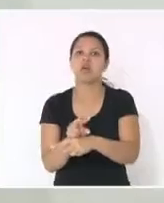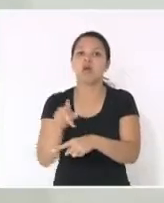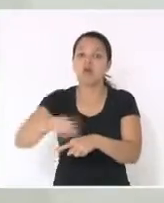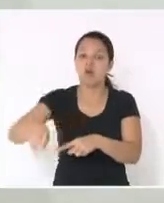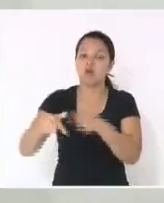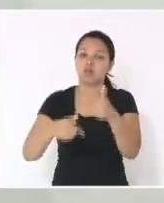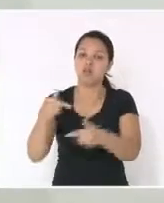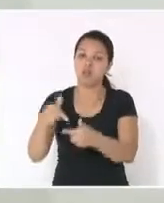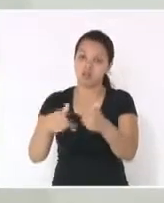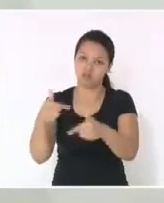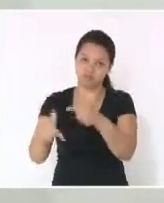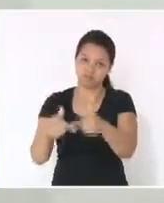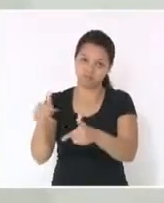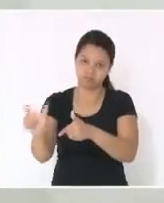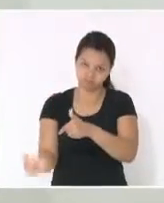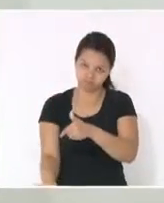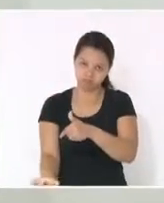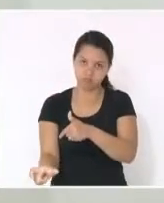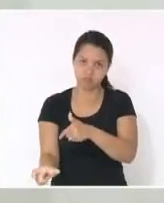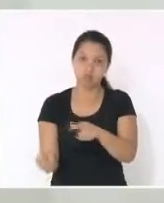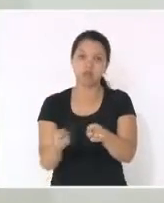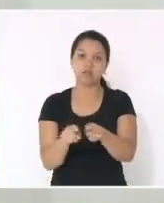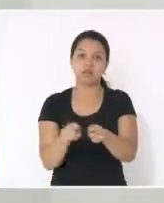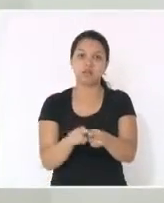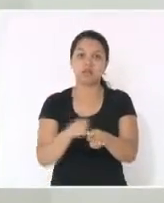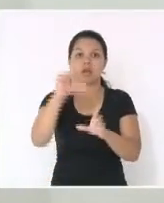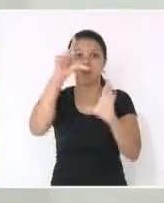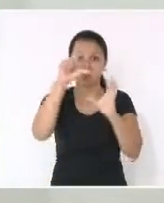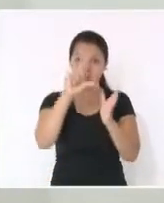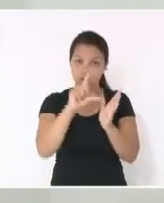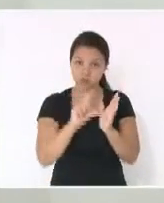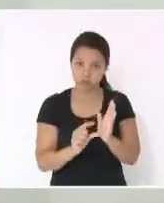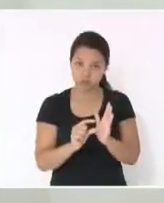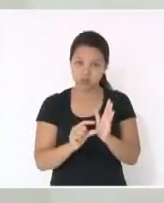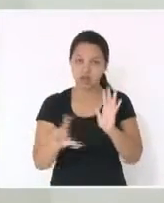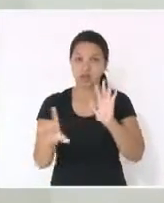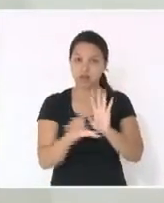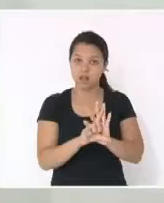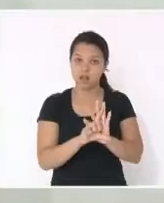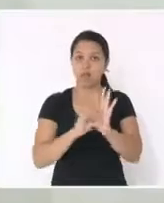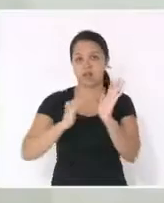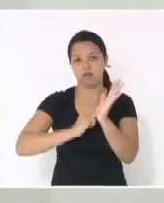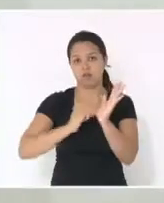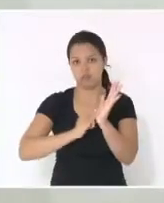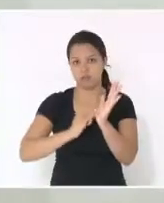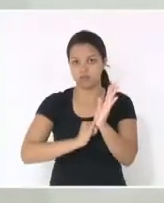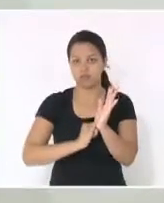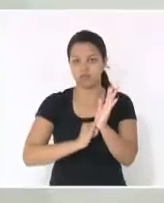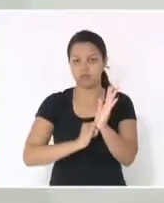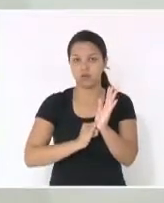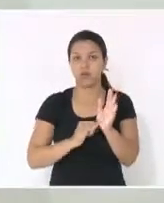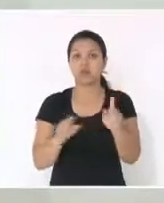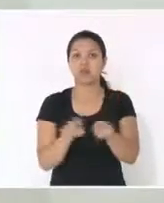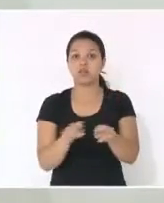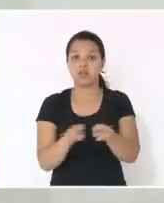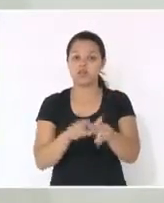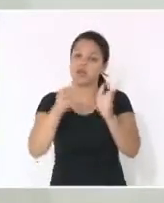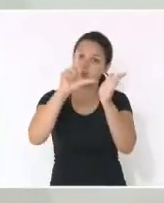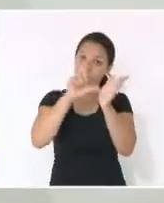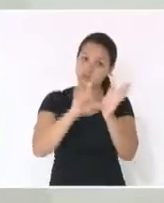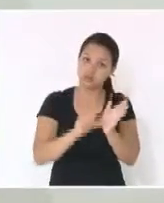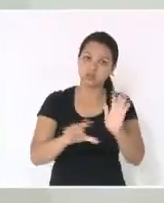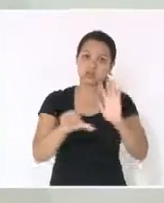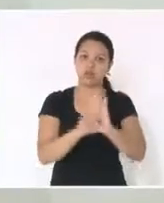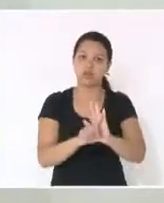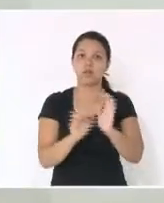além da carga tributária reduzimos em santa catarina a burocracia nós temos essa casa tramitando